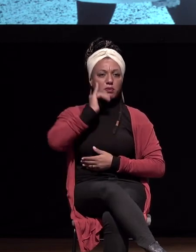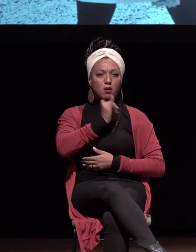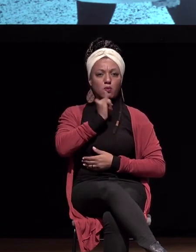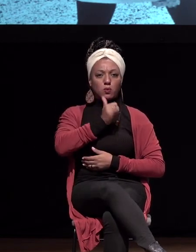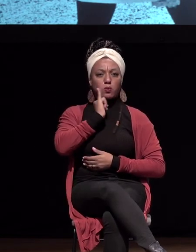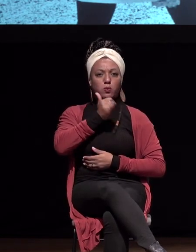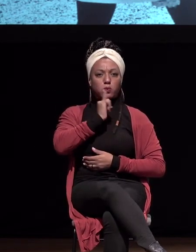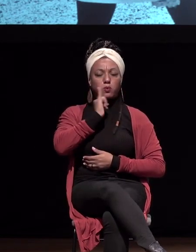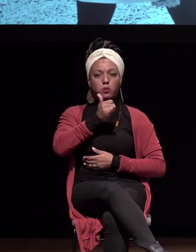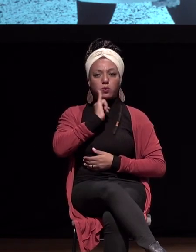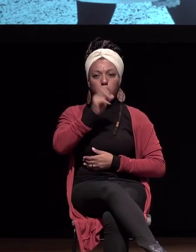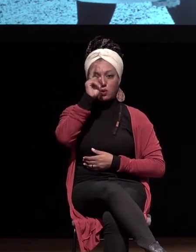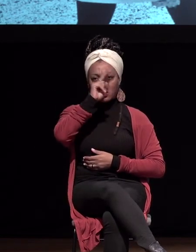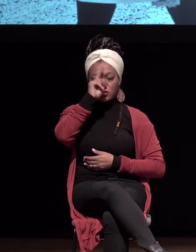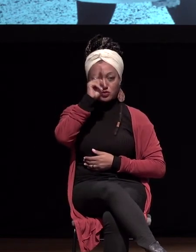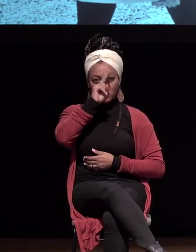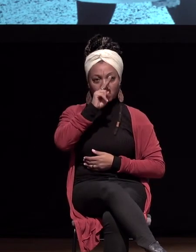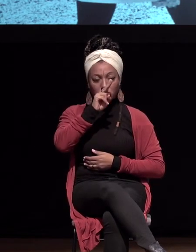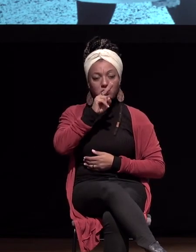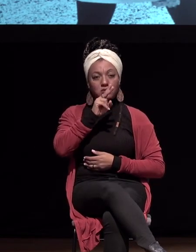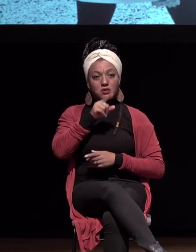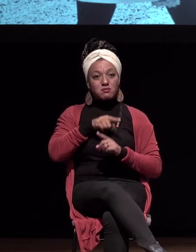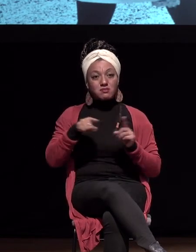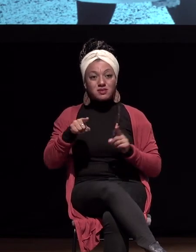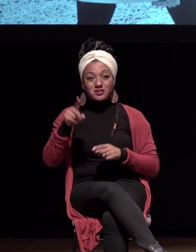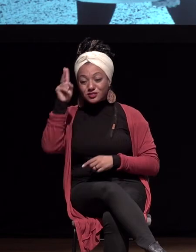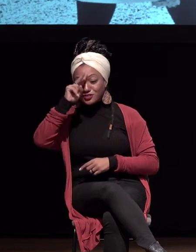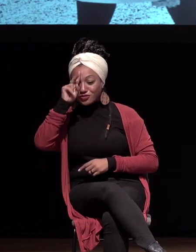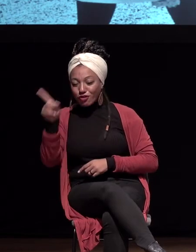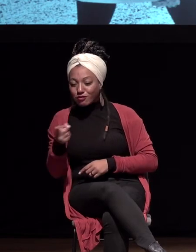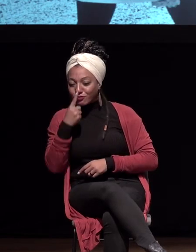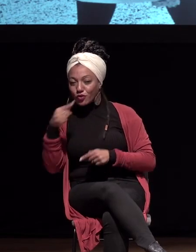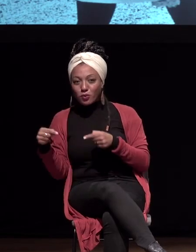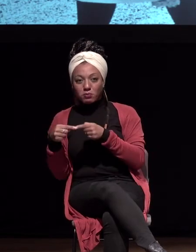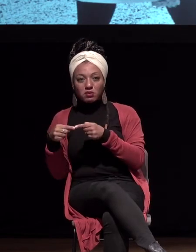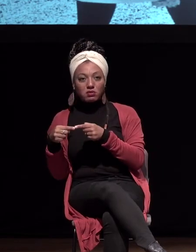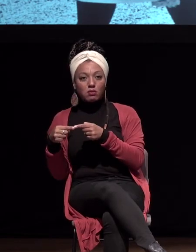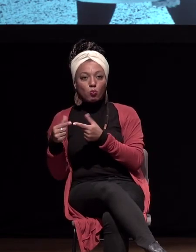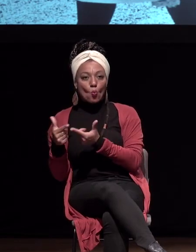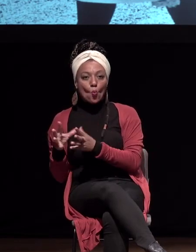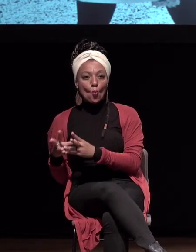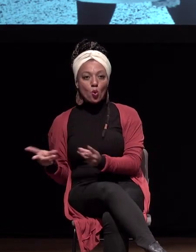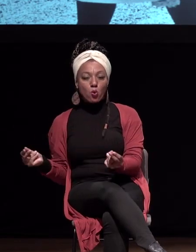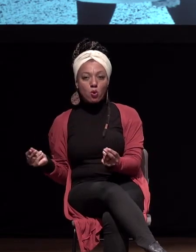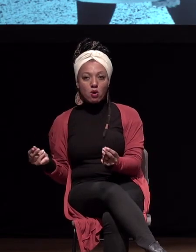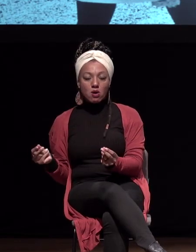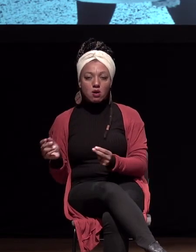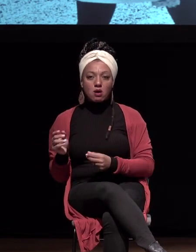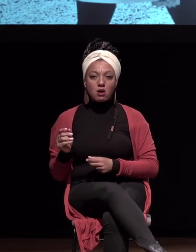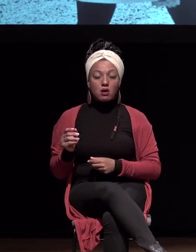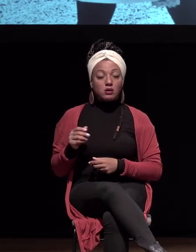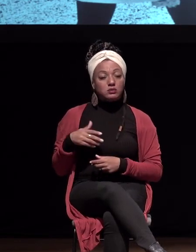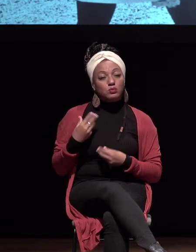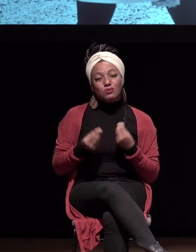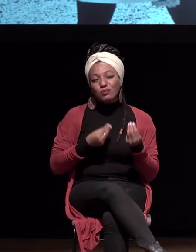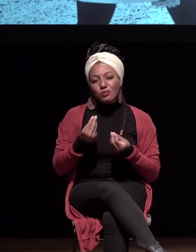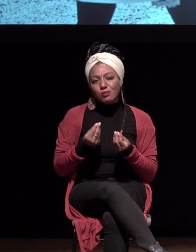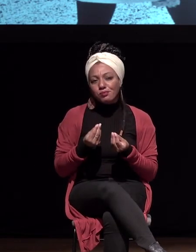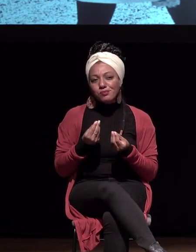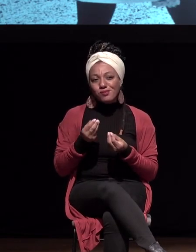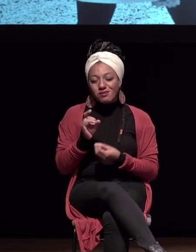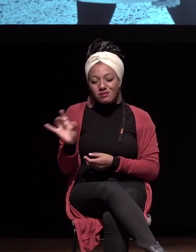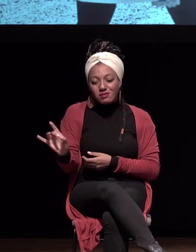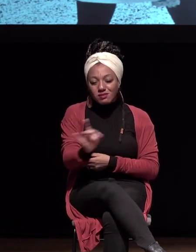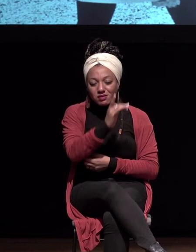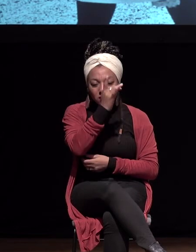essas histórias que dizem respeito aos nossos afetos continuam invisíveis. Então, como produzir memória, como documentar, como fazer essas